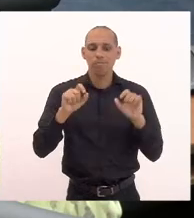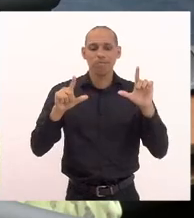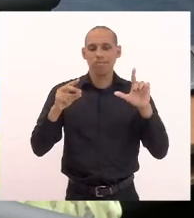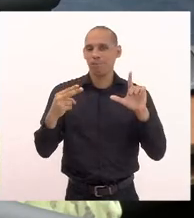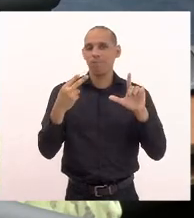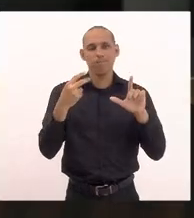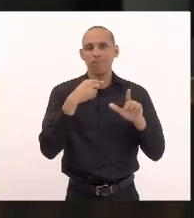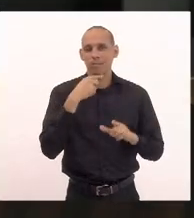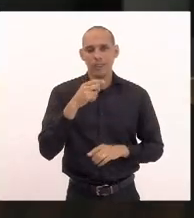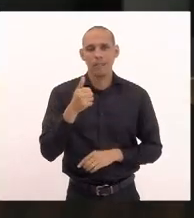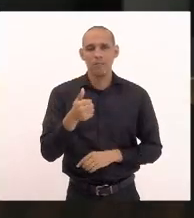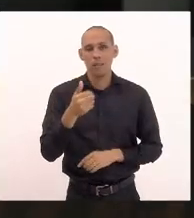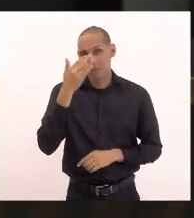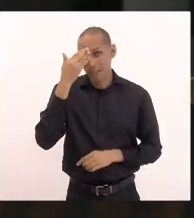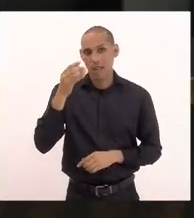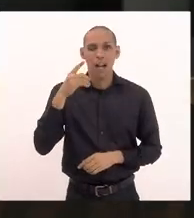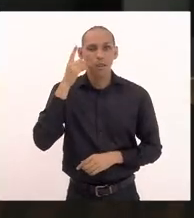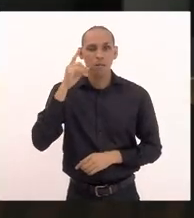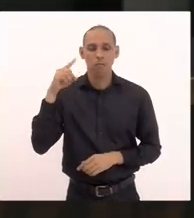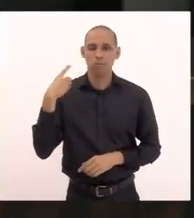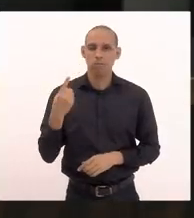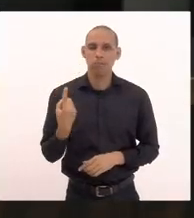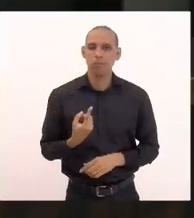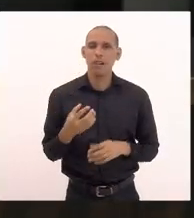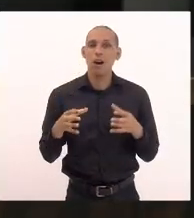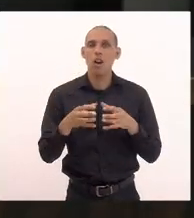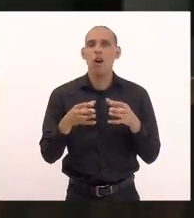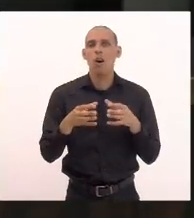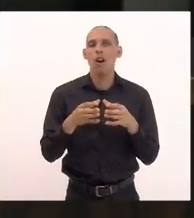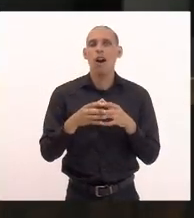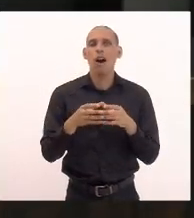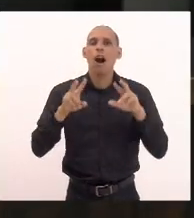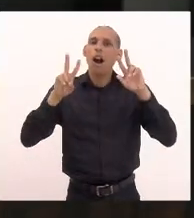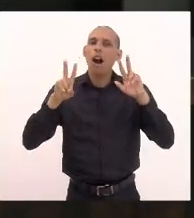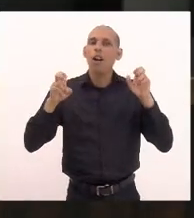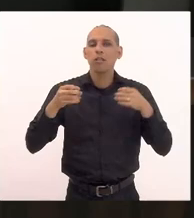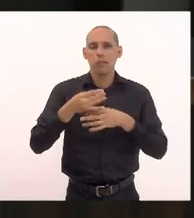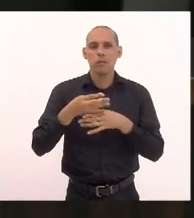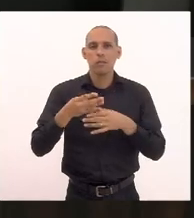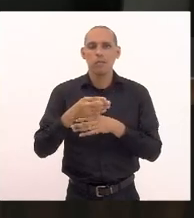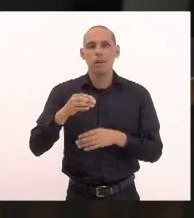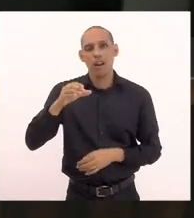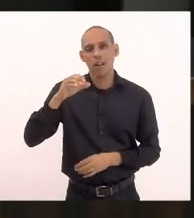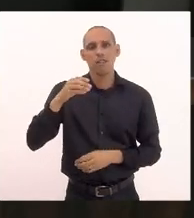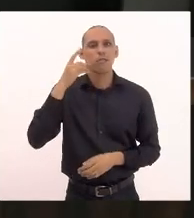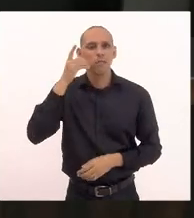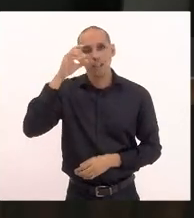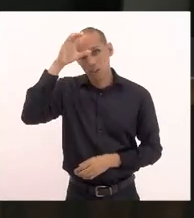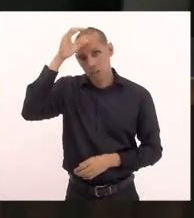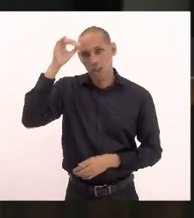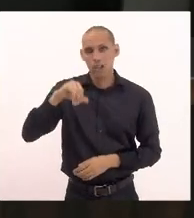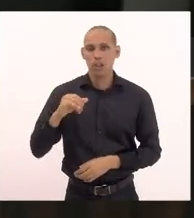Obrigado, deputada Dani. Pela Comissão de Assuntos Municipais e Desenvolvimento Regional, deputada Tia Ju.